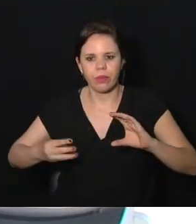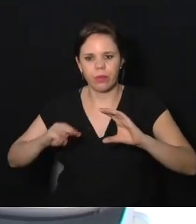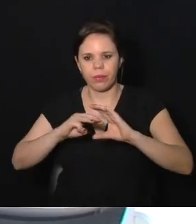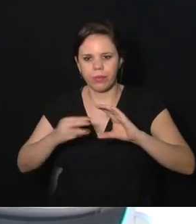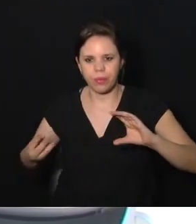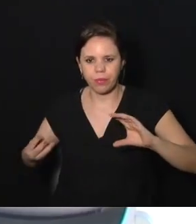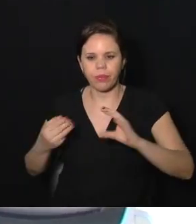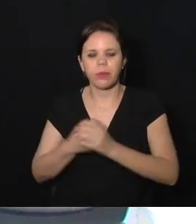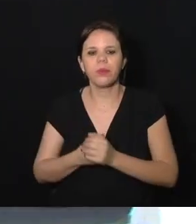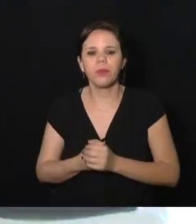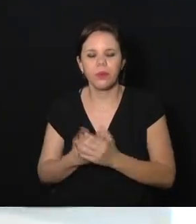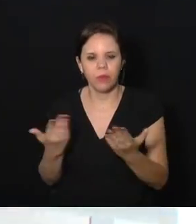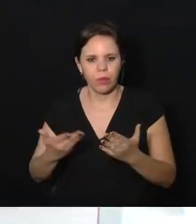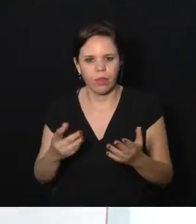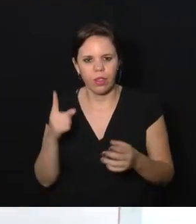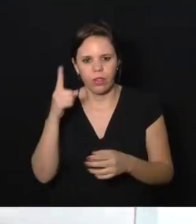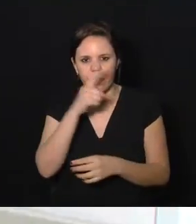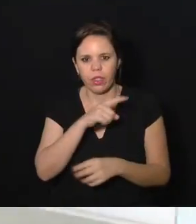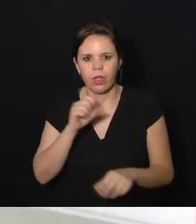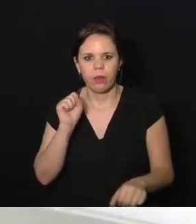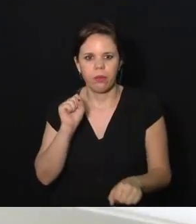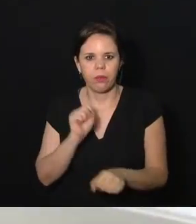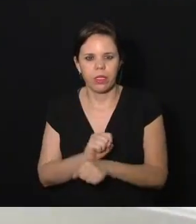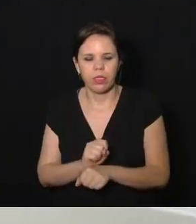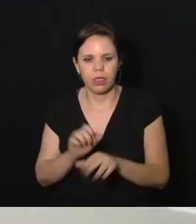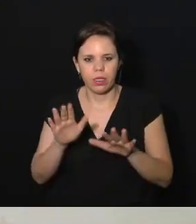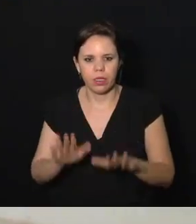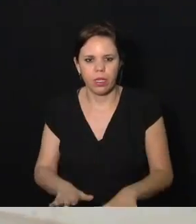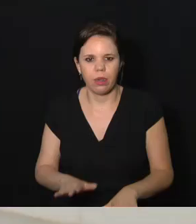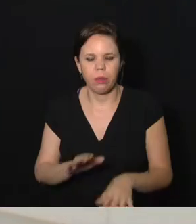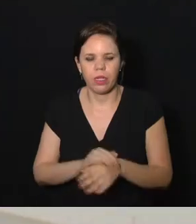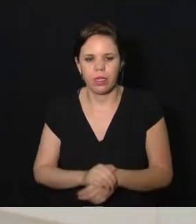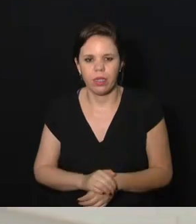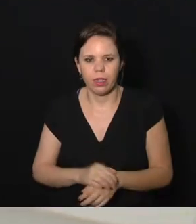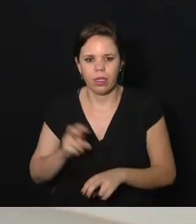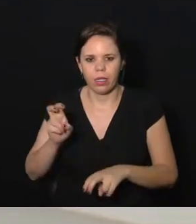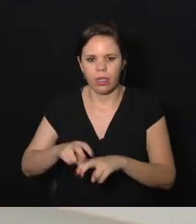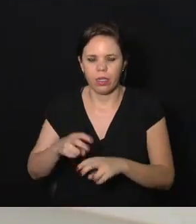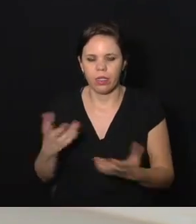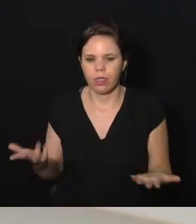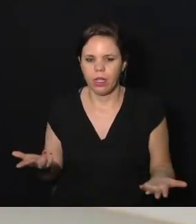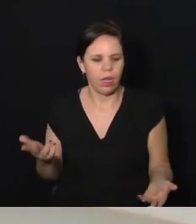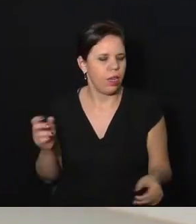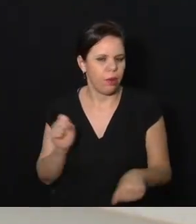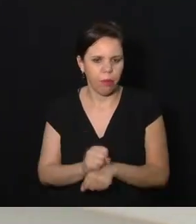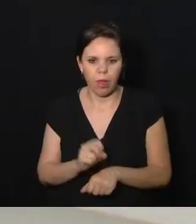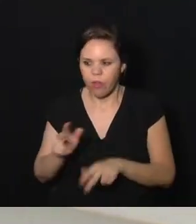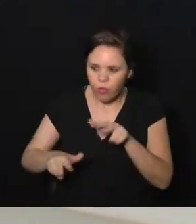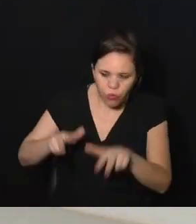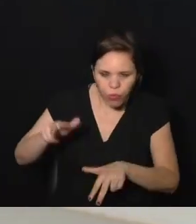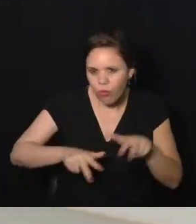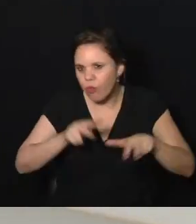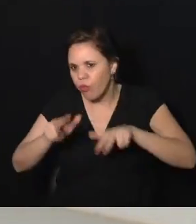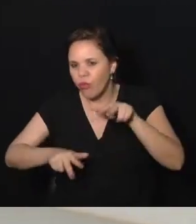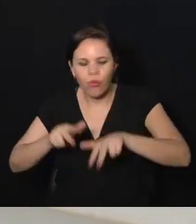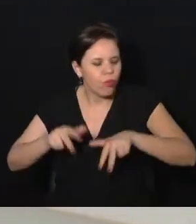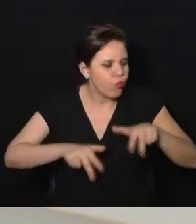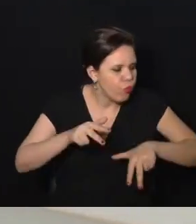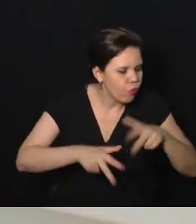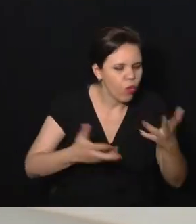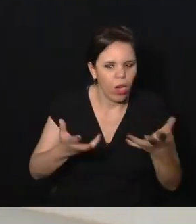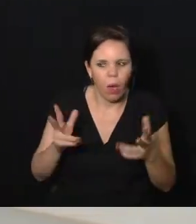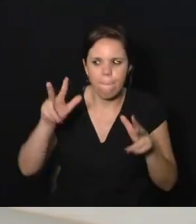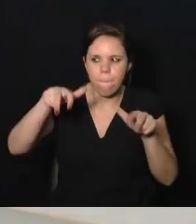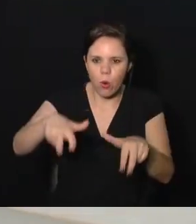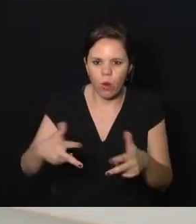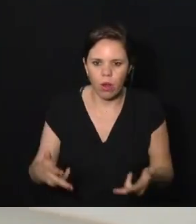E agora é difícil até manter ela aqui, ó, na cadeira. Ela não para quase nunca, já está querendo